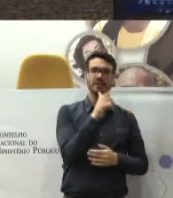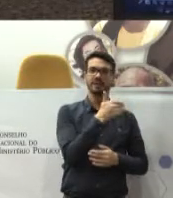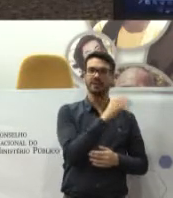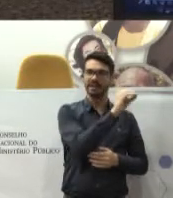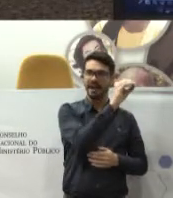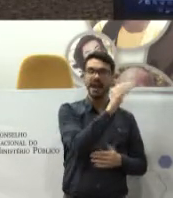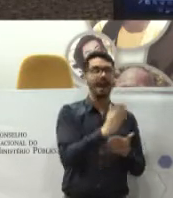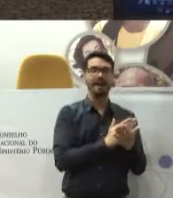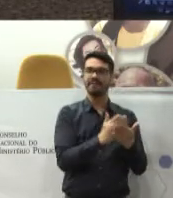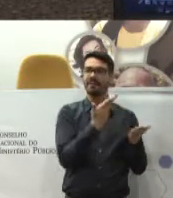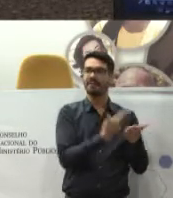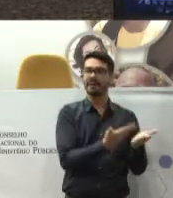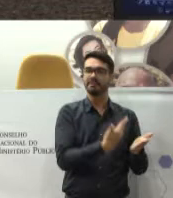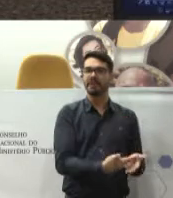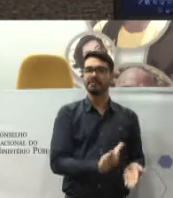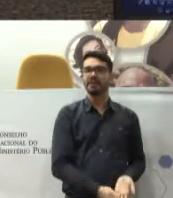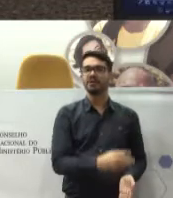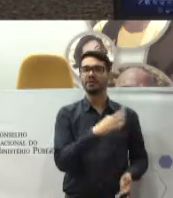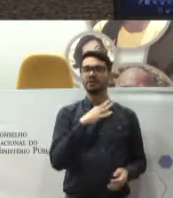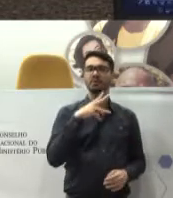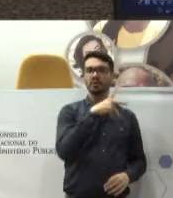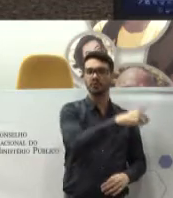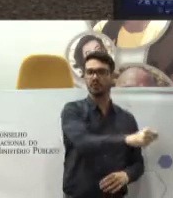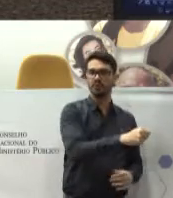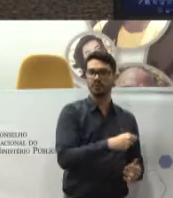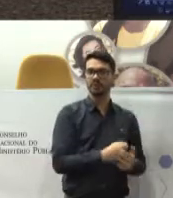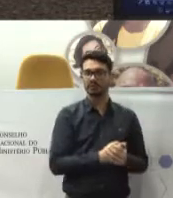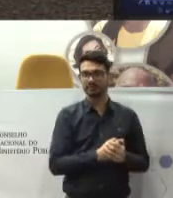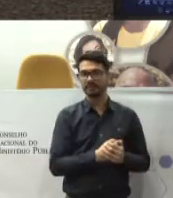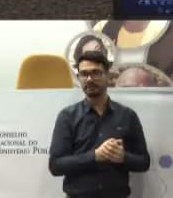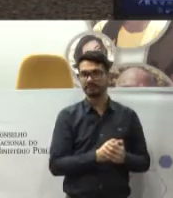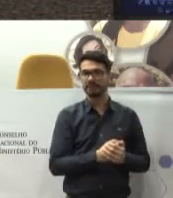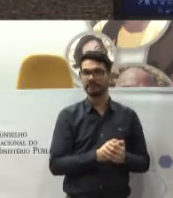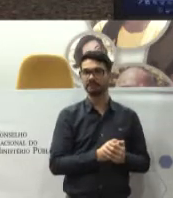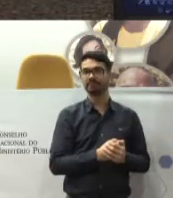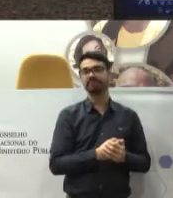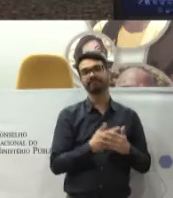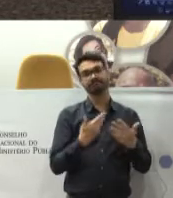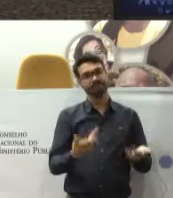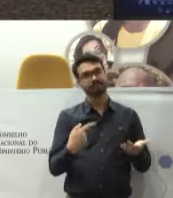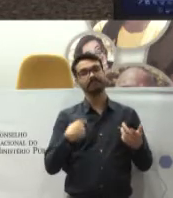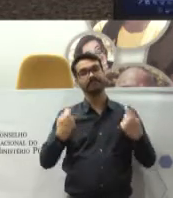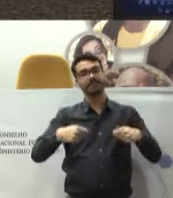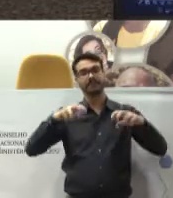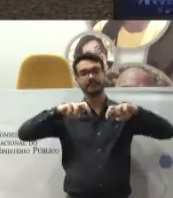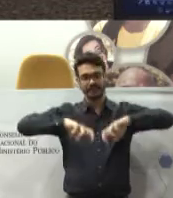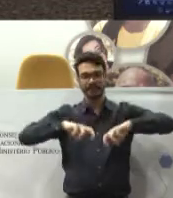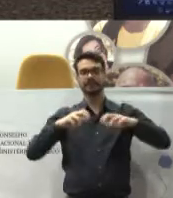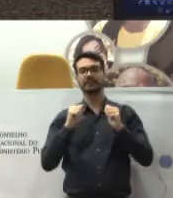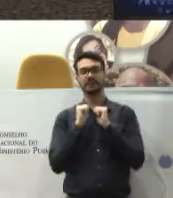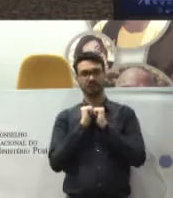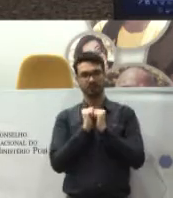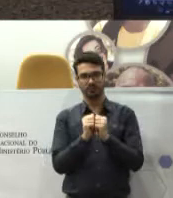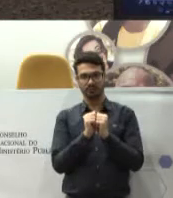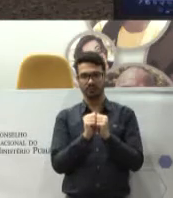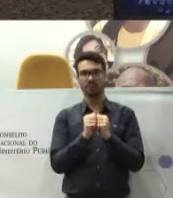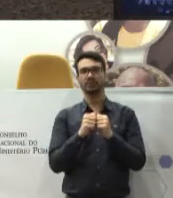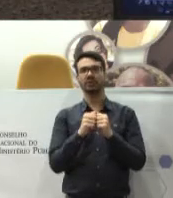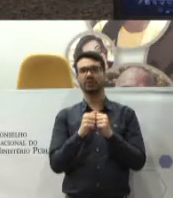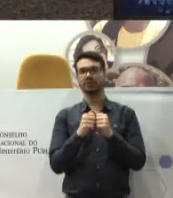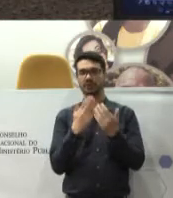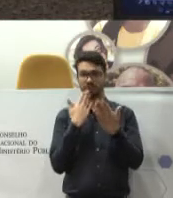nenhuma, eventualmente, se fossem todas. Então, nós podemos sim, mas nós precisamos o quê? Sentar juntos. Esse